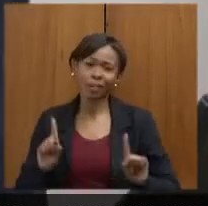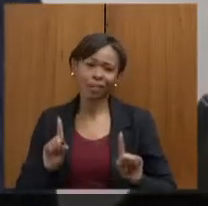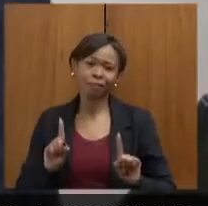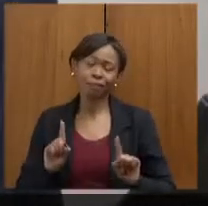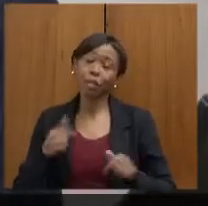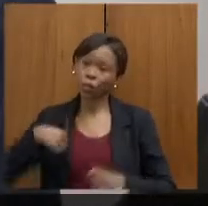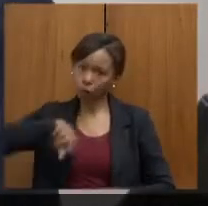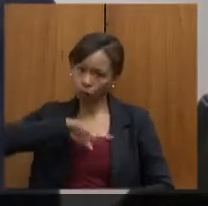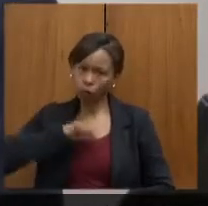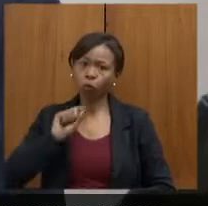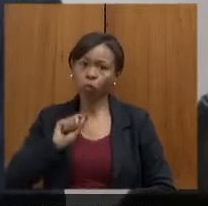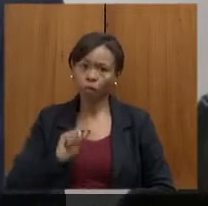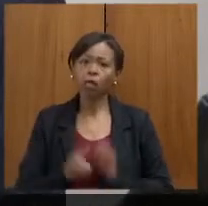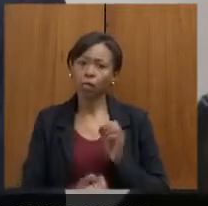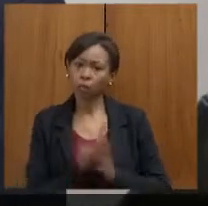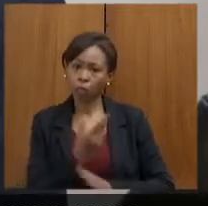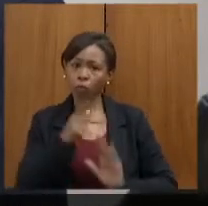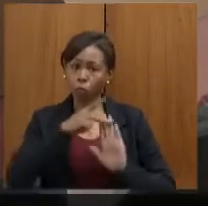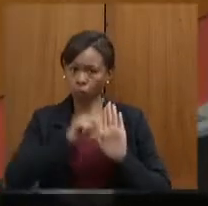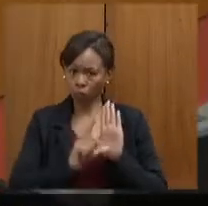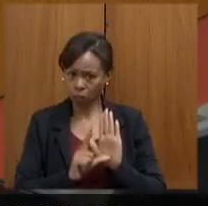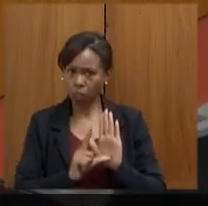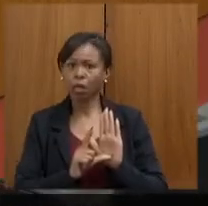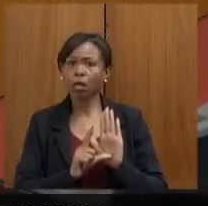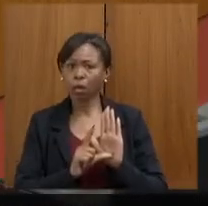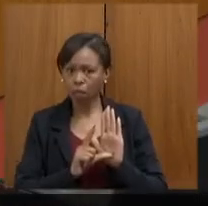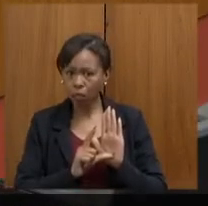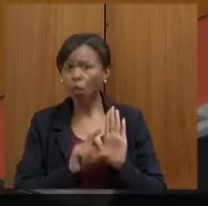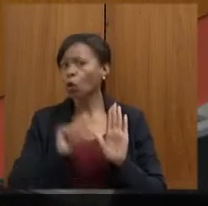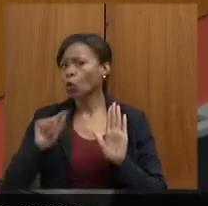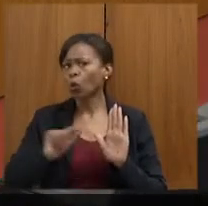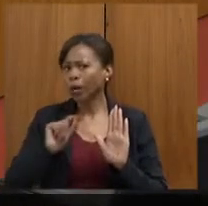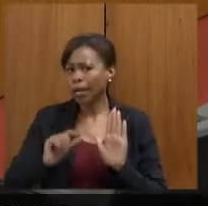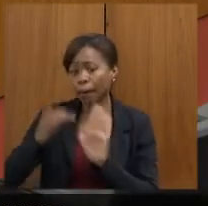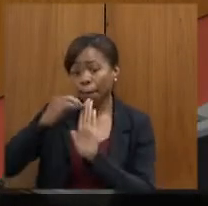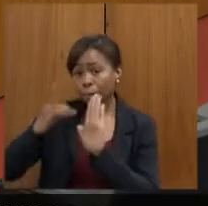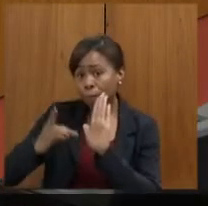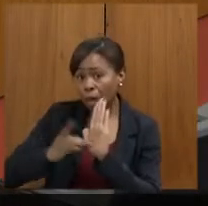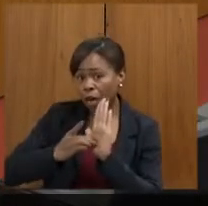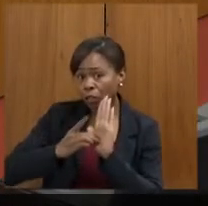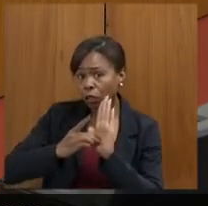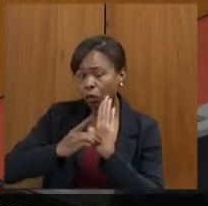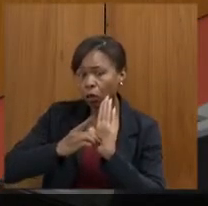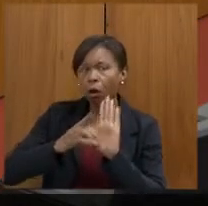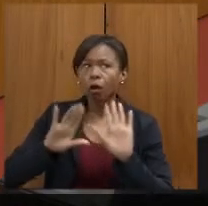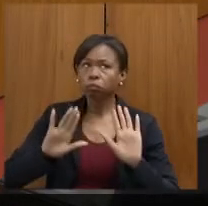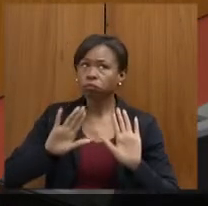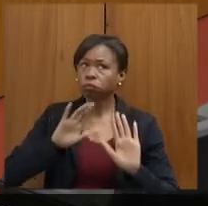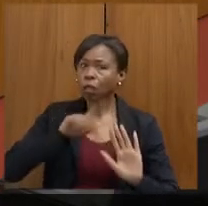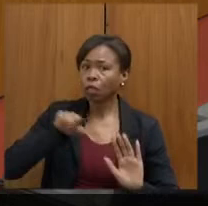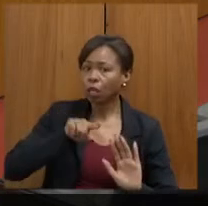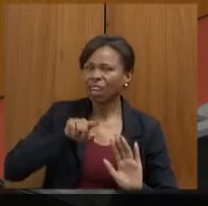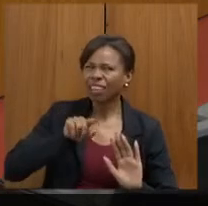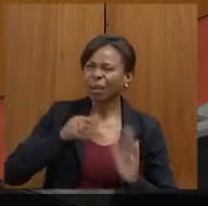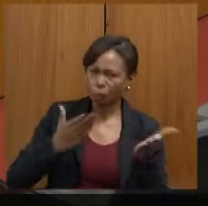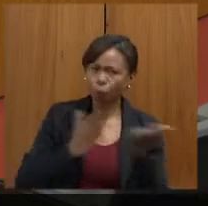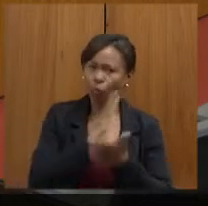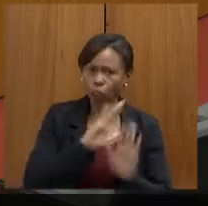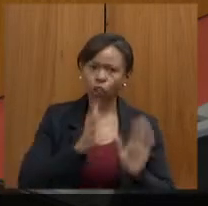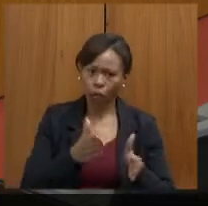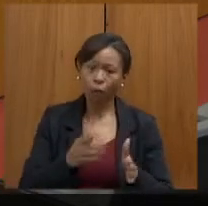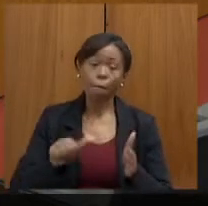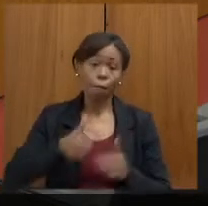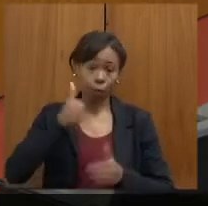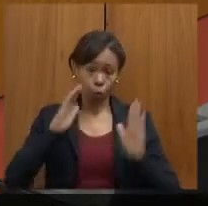nós fizemos um projeto de lei sustando o decreto foi aprovado em primeiro turno mas não